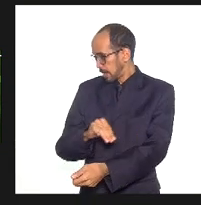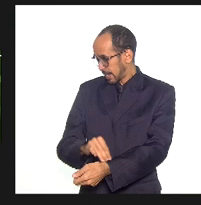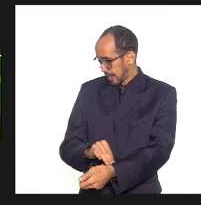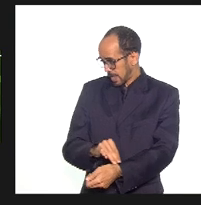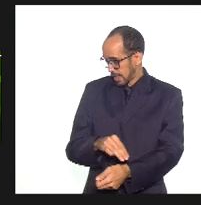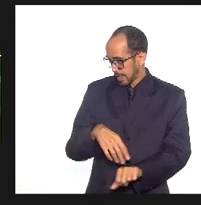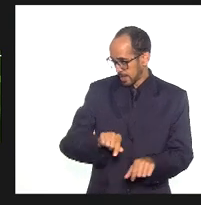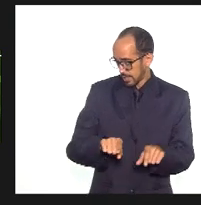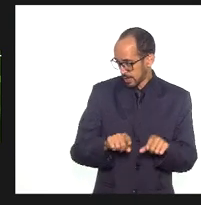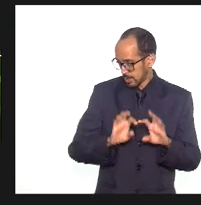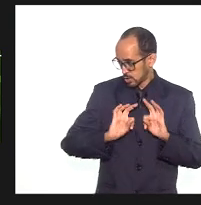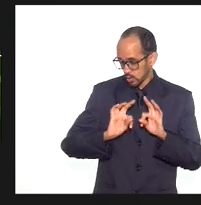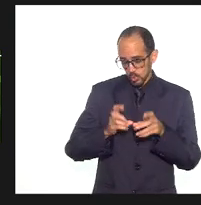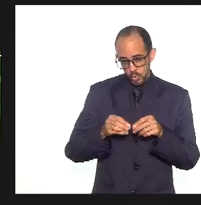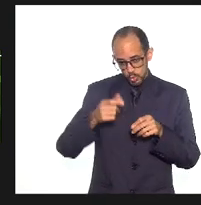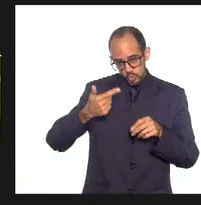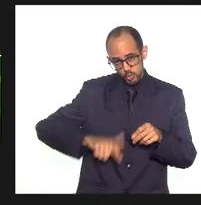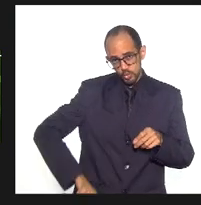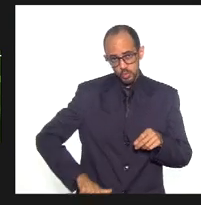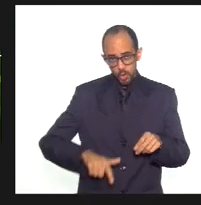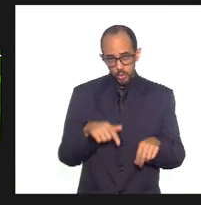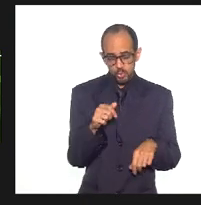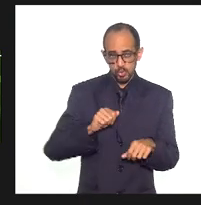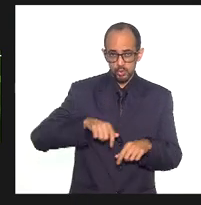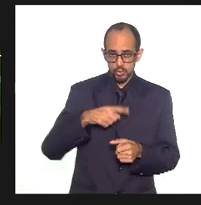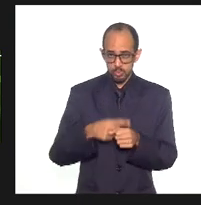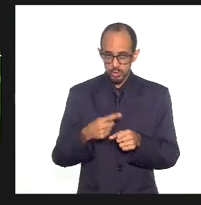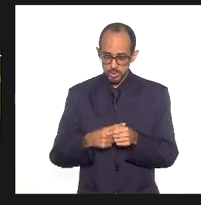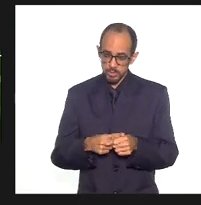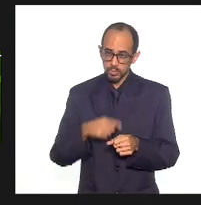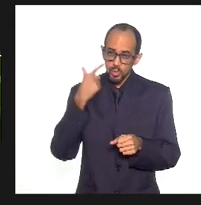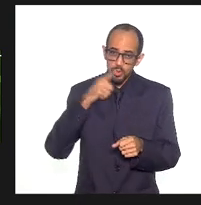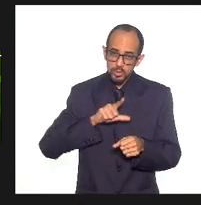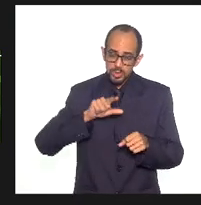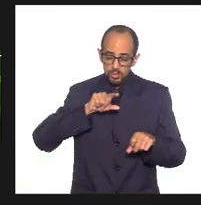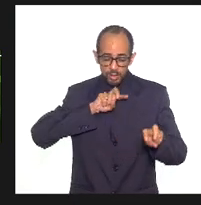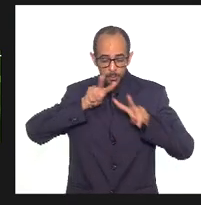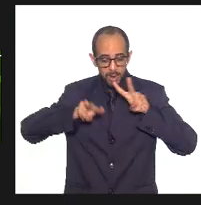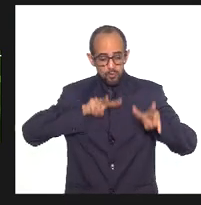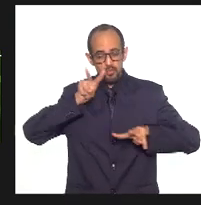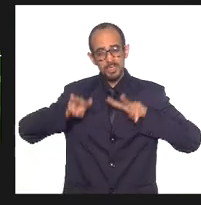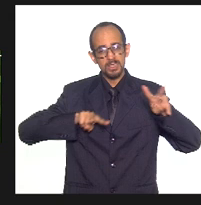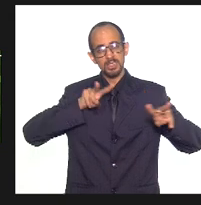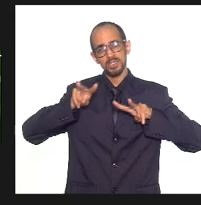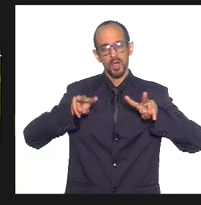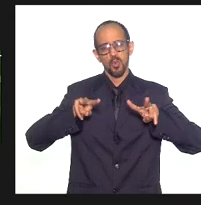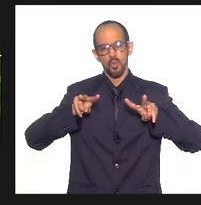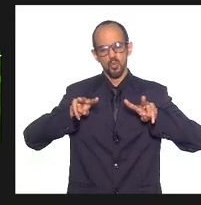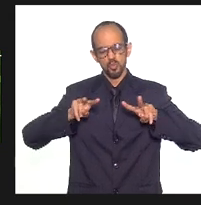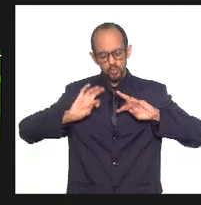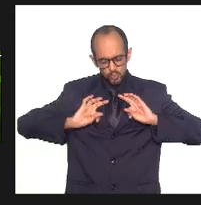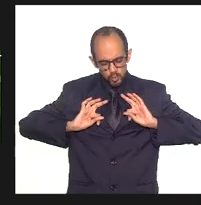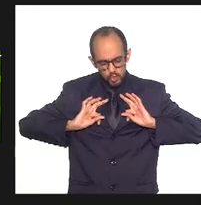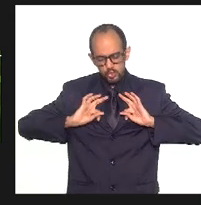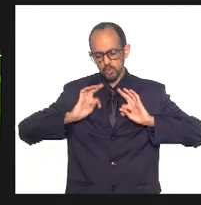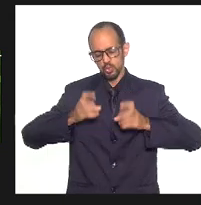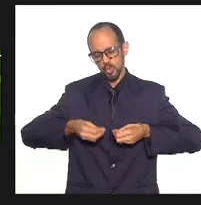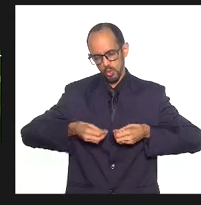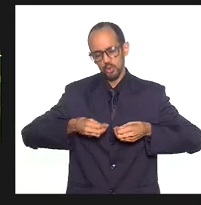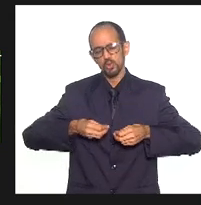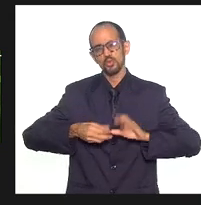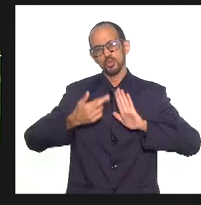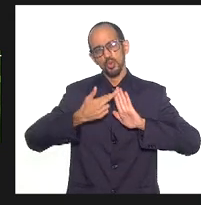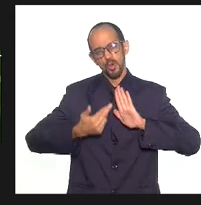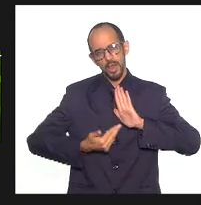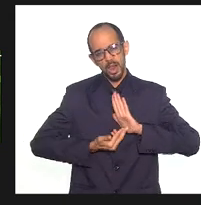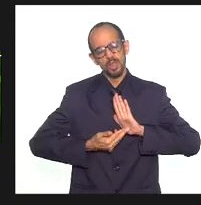municípios destinatários tenham também a mesma visibilidade chancelada por todos os destinatários, com relatórios